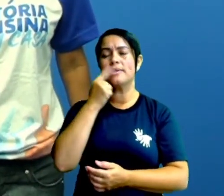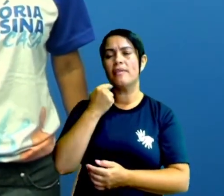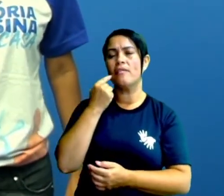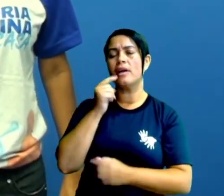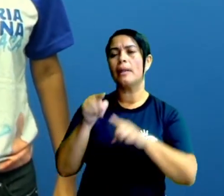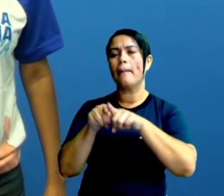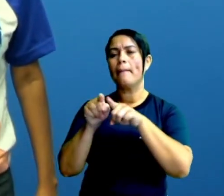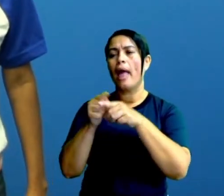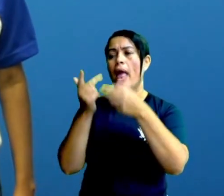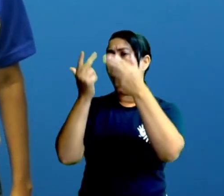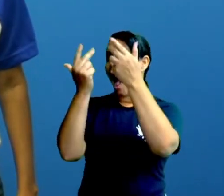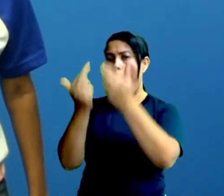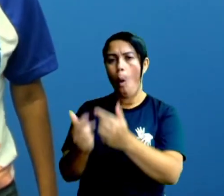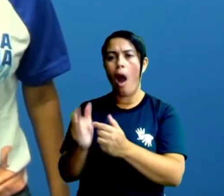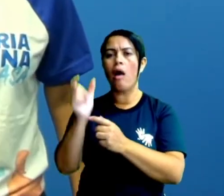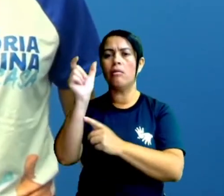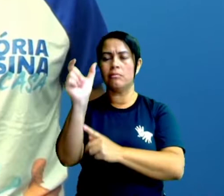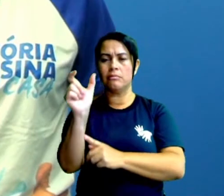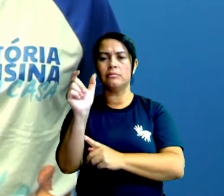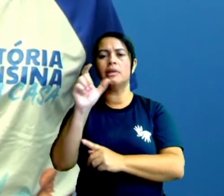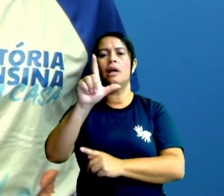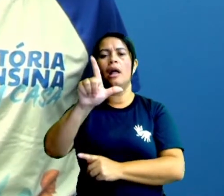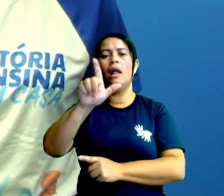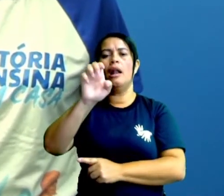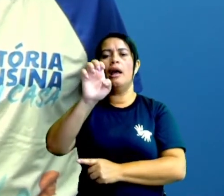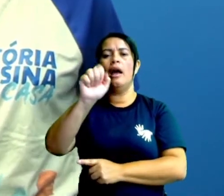final aí não leão